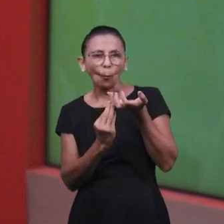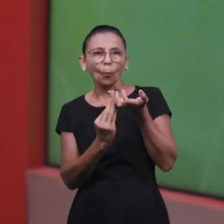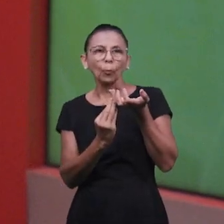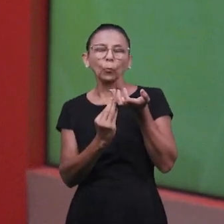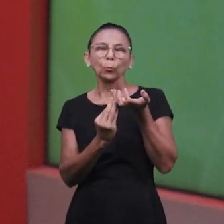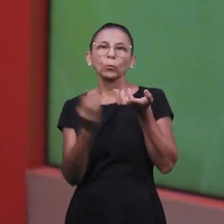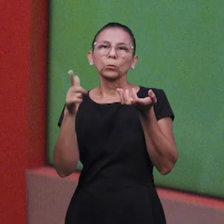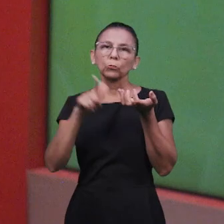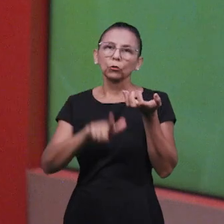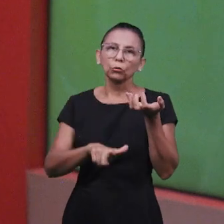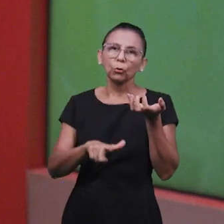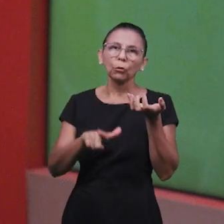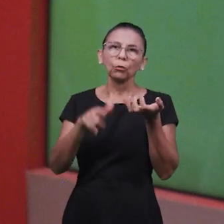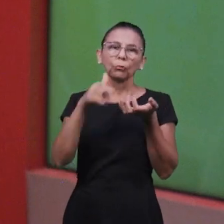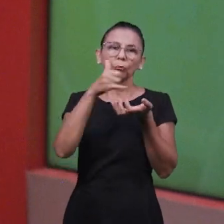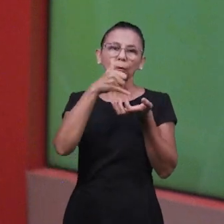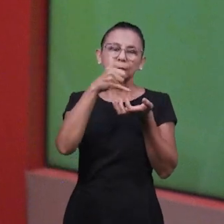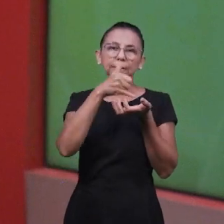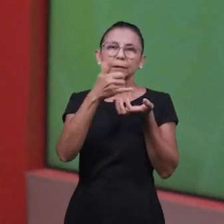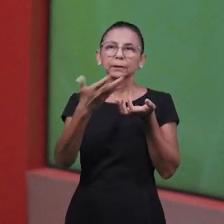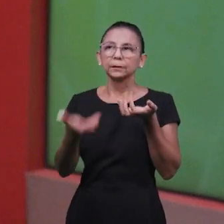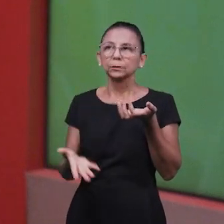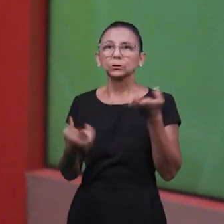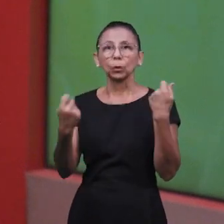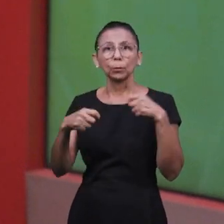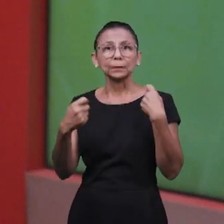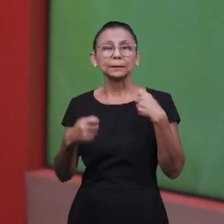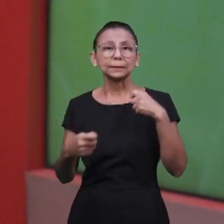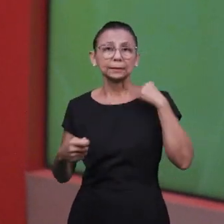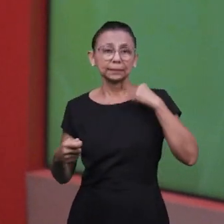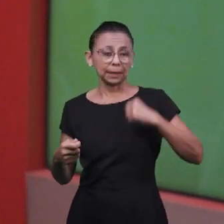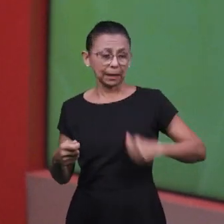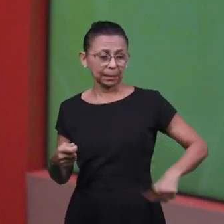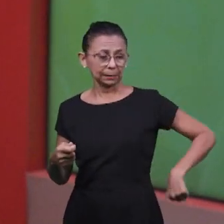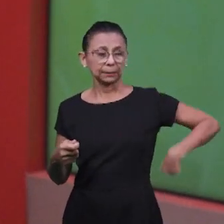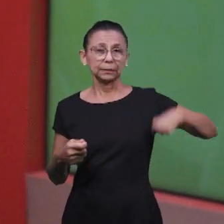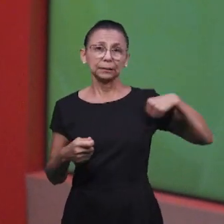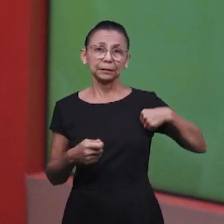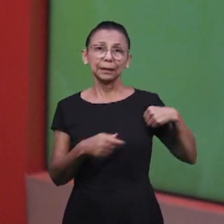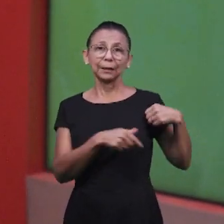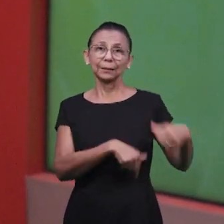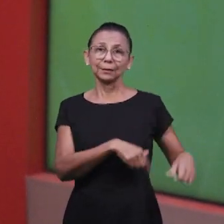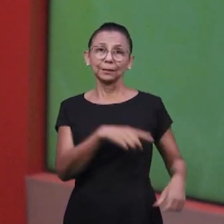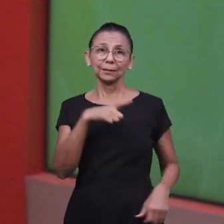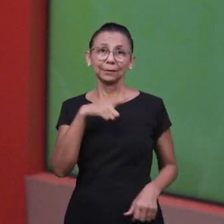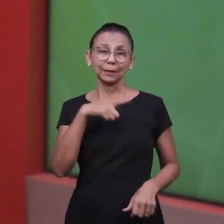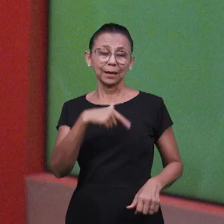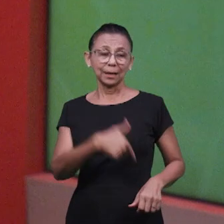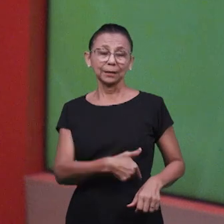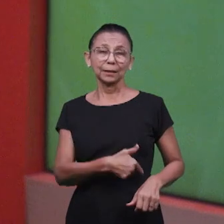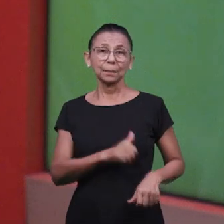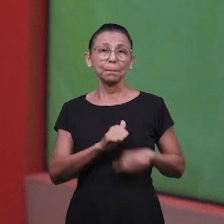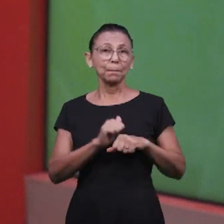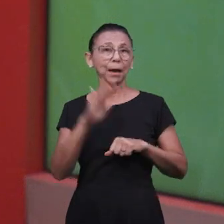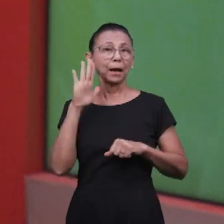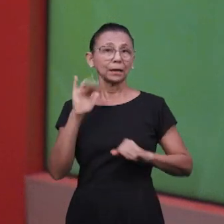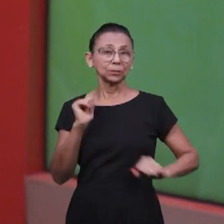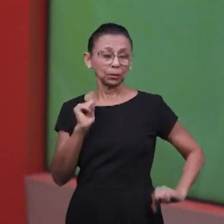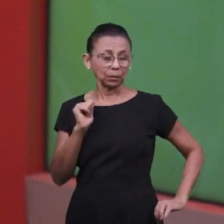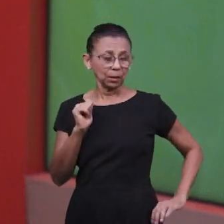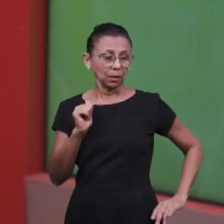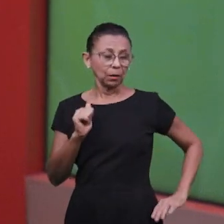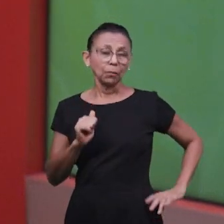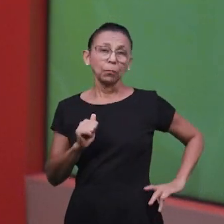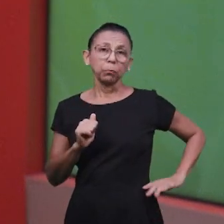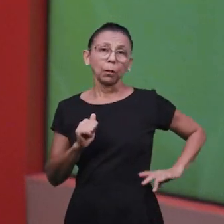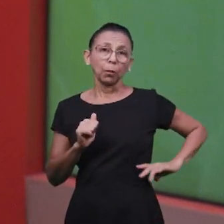Entendeu? Então, é preciso ter, qual é o ensino para a igreja? É preciso ter azeite de reserva.